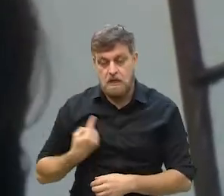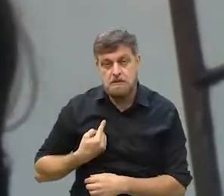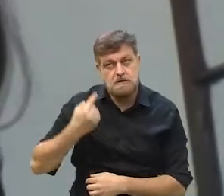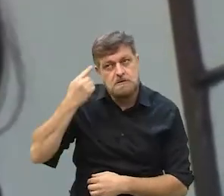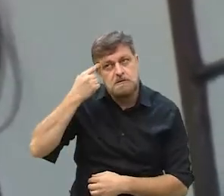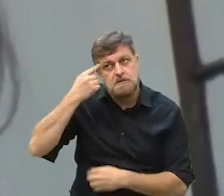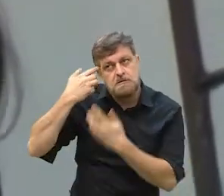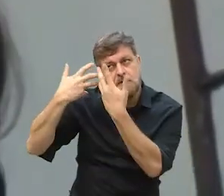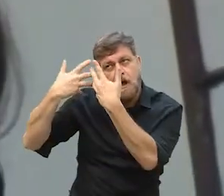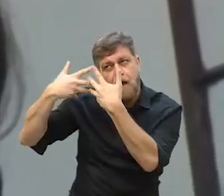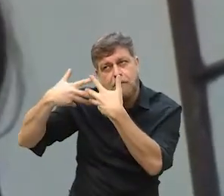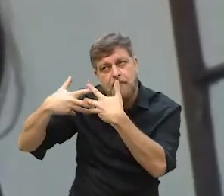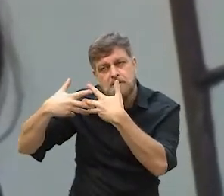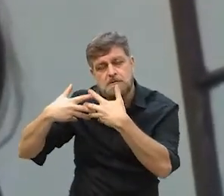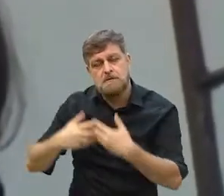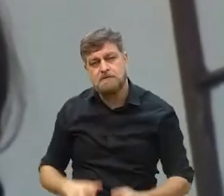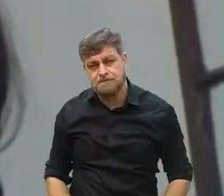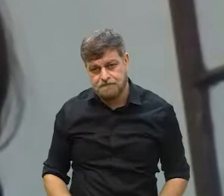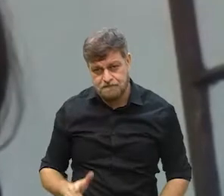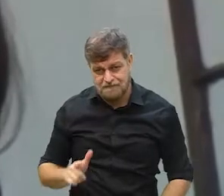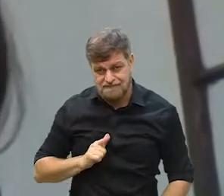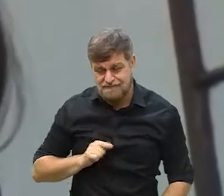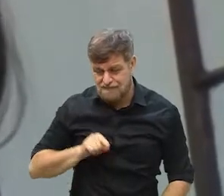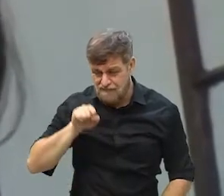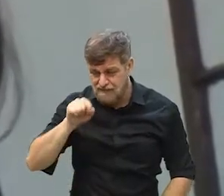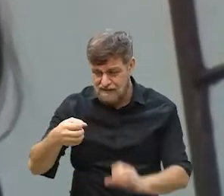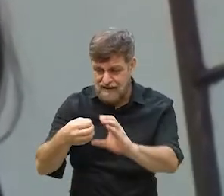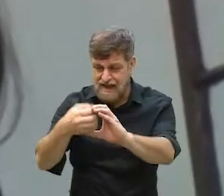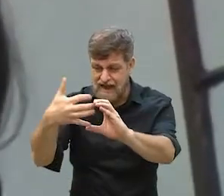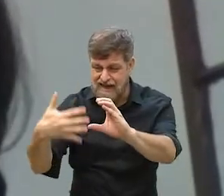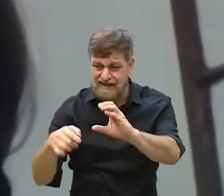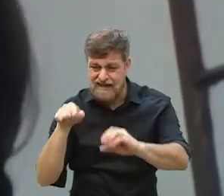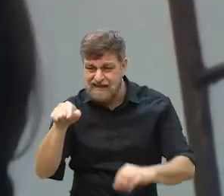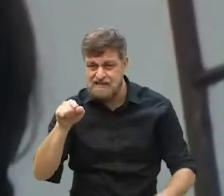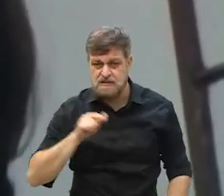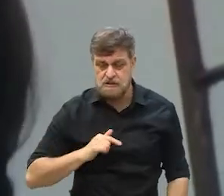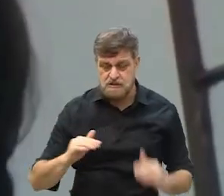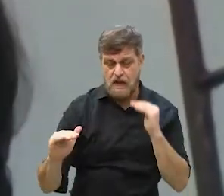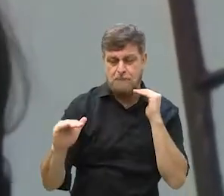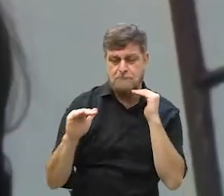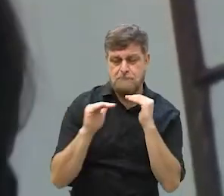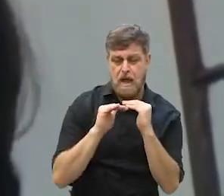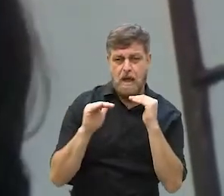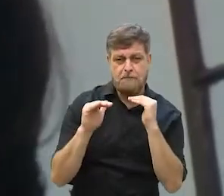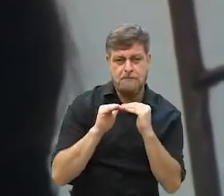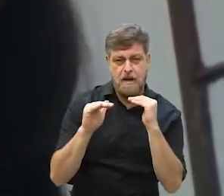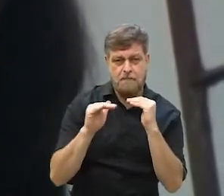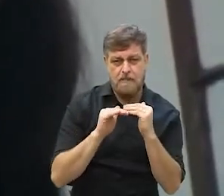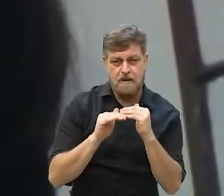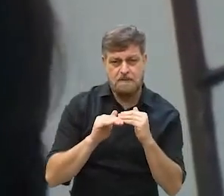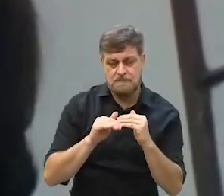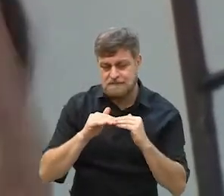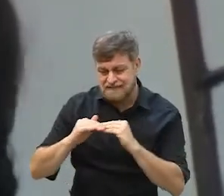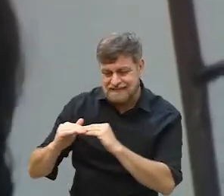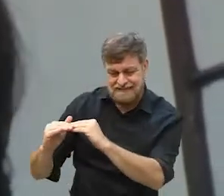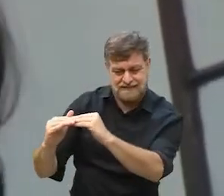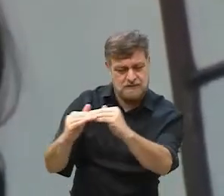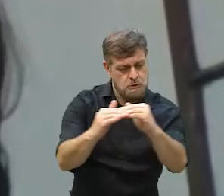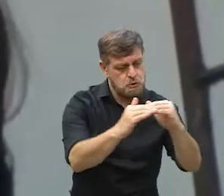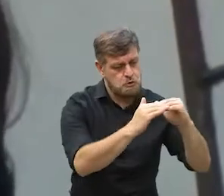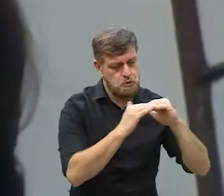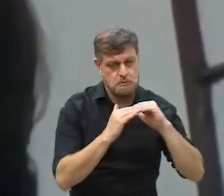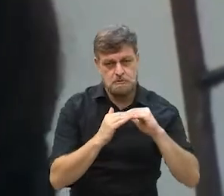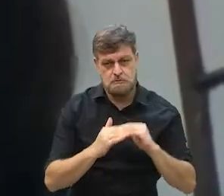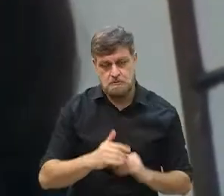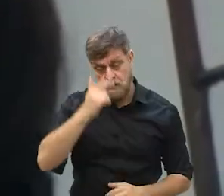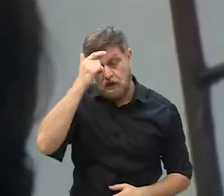pensar nesta condição de equitativo para todas as áreas. Aí, nesse sentido,